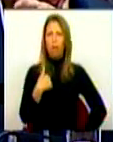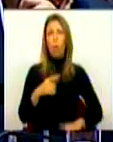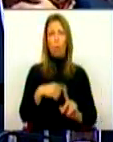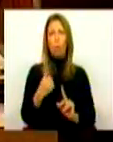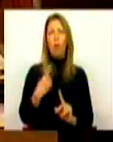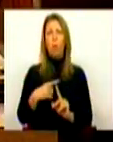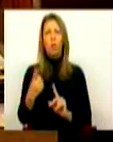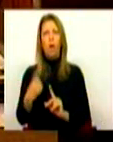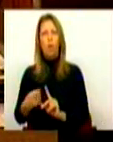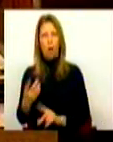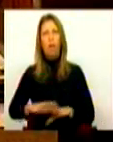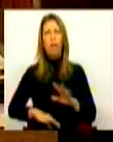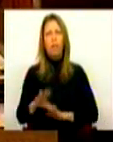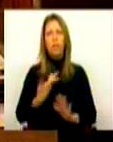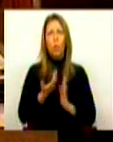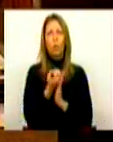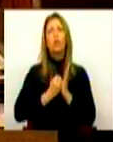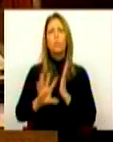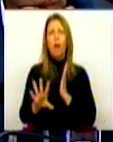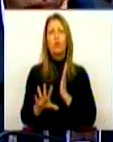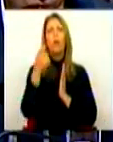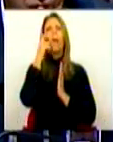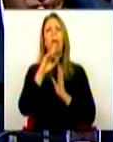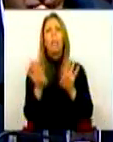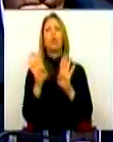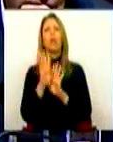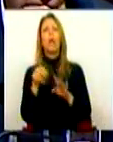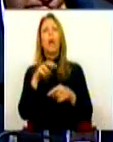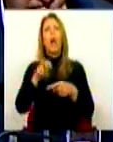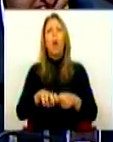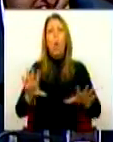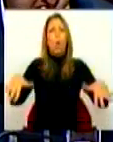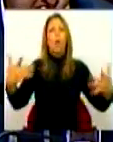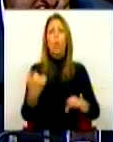fiz, despacho a nomear quem está na portaria para qualquer serviço auxiliar da residência oficial.